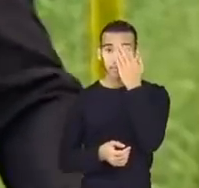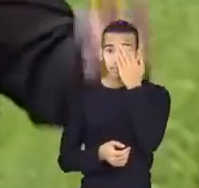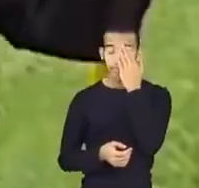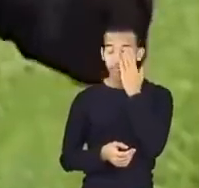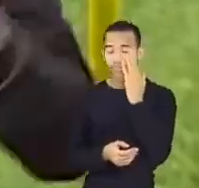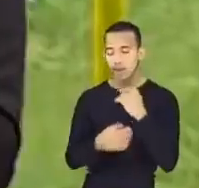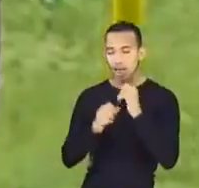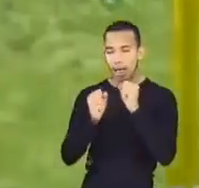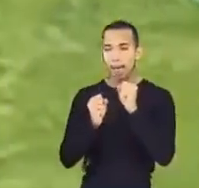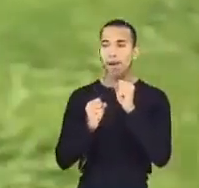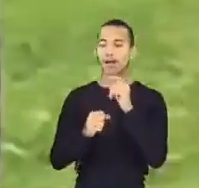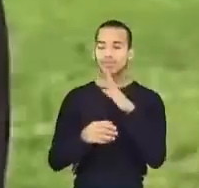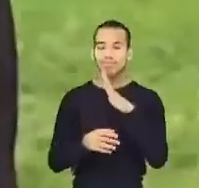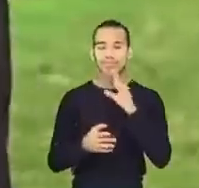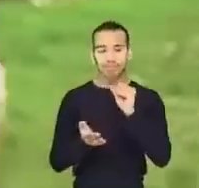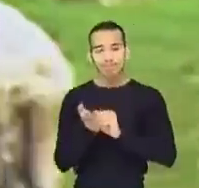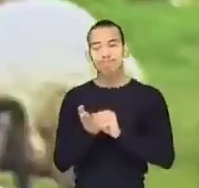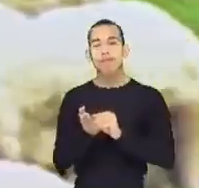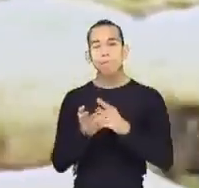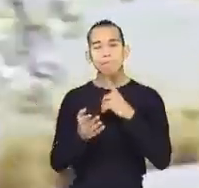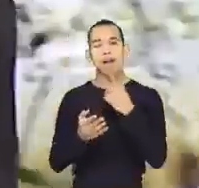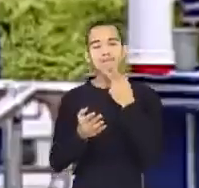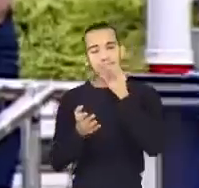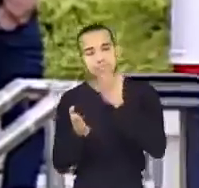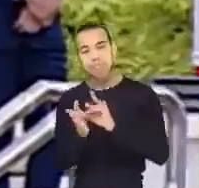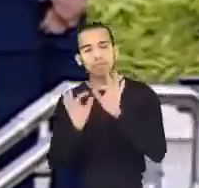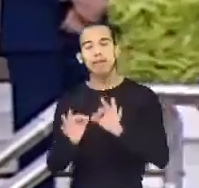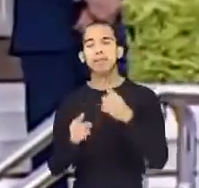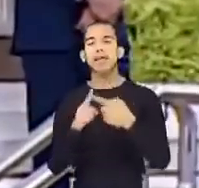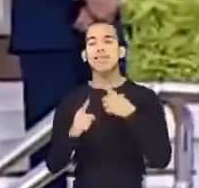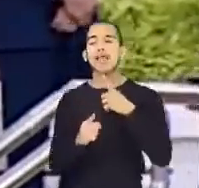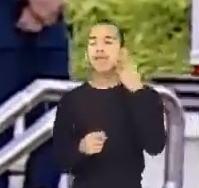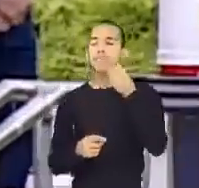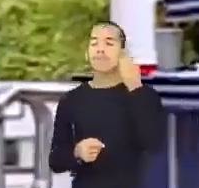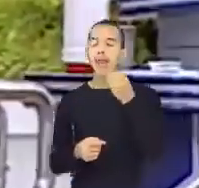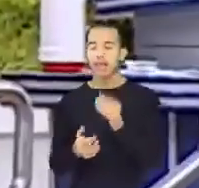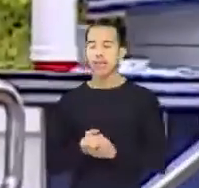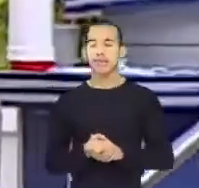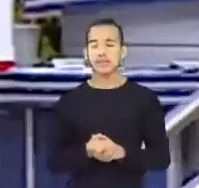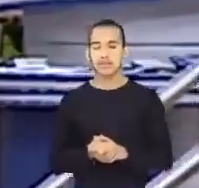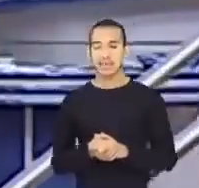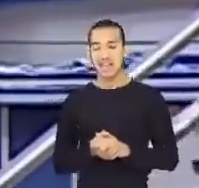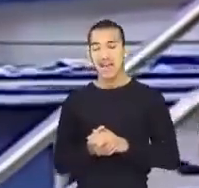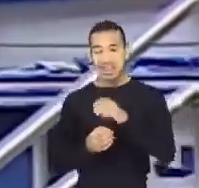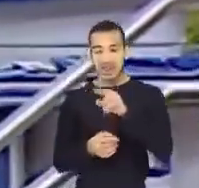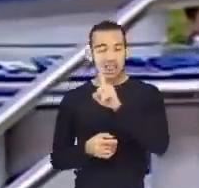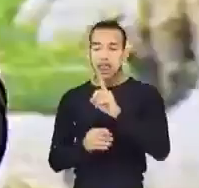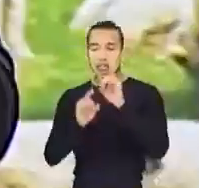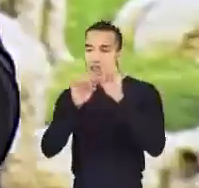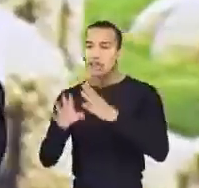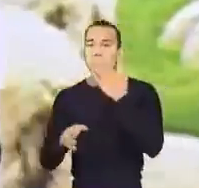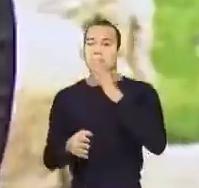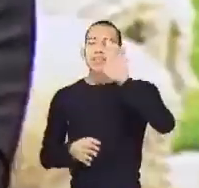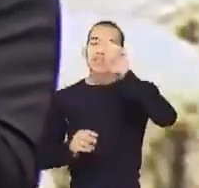Eu posso te garantir isso, eu tenho experiência para isso. Eu posso garantir que se você não desistir, a promessa de Deus